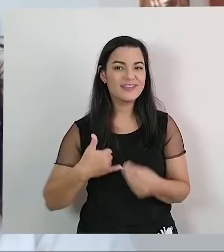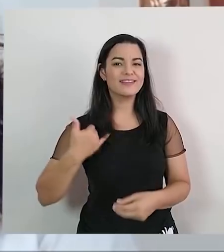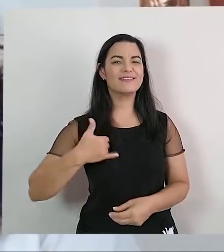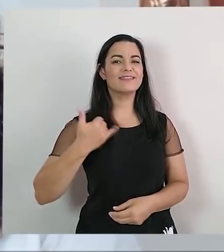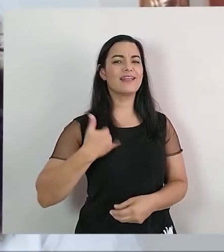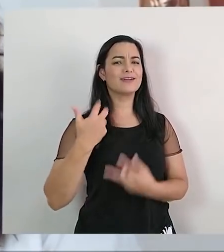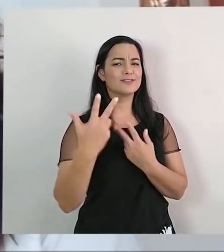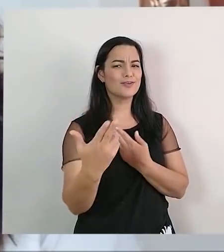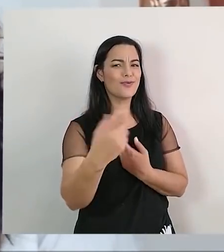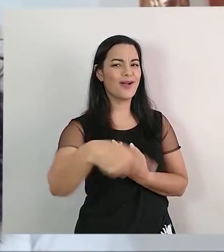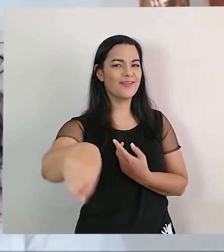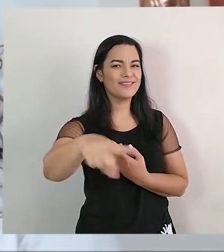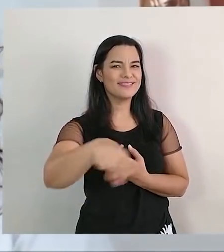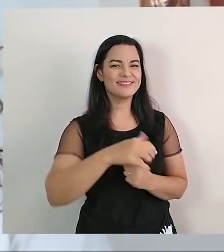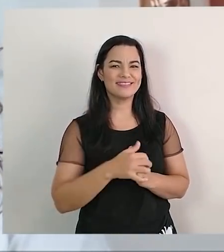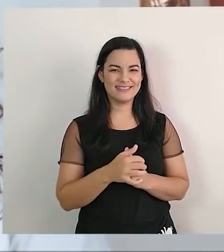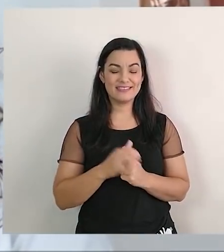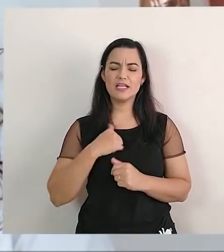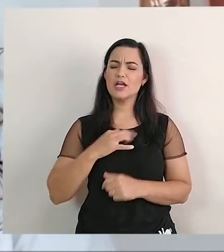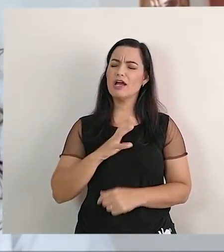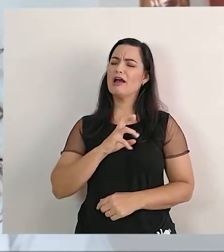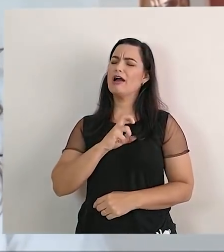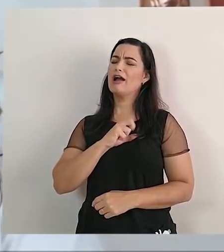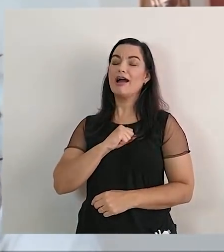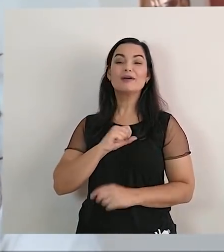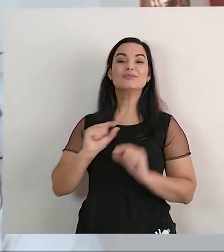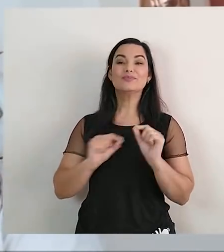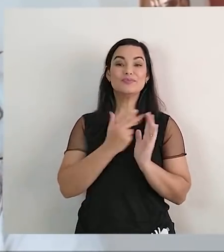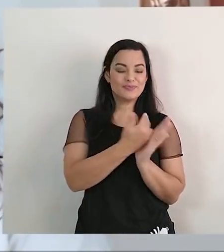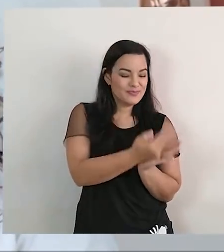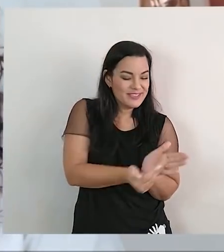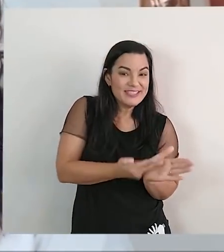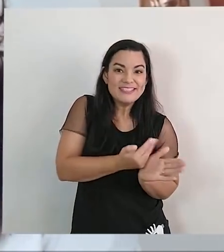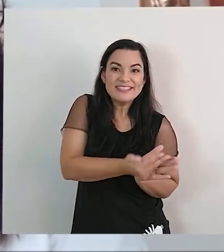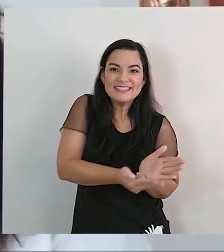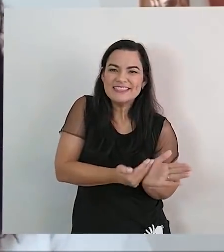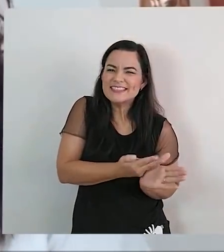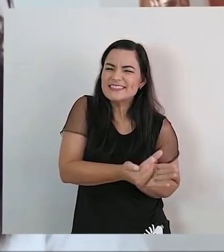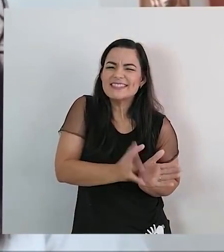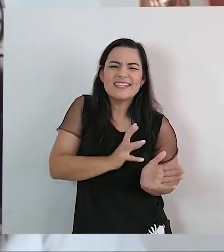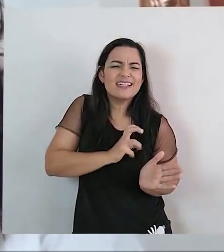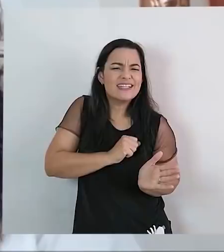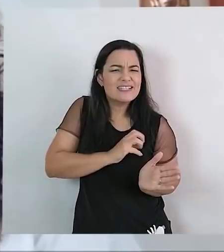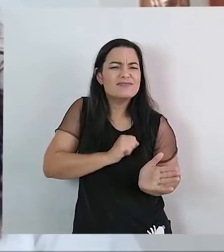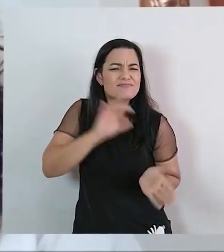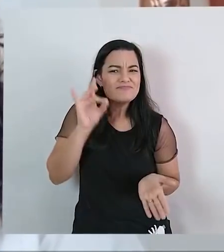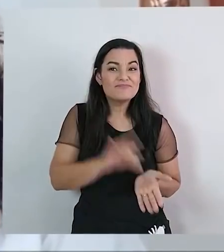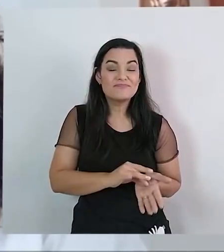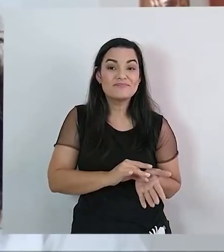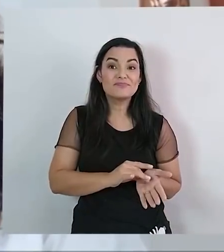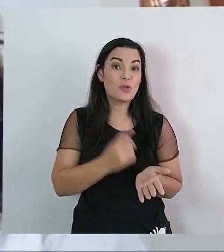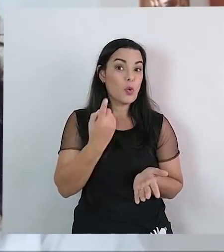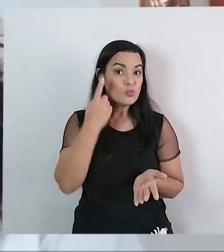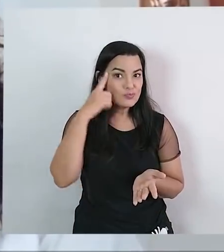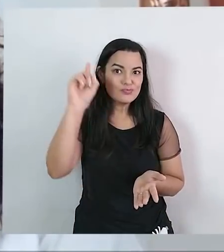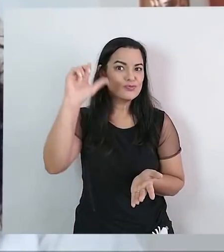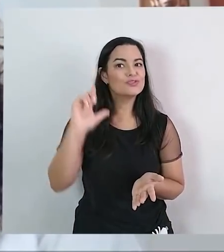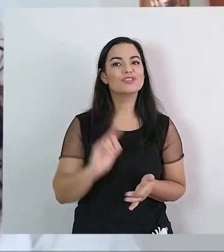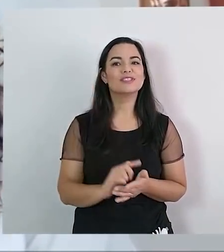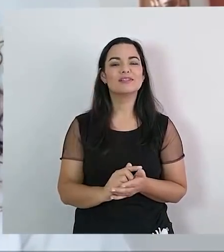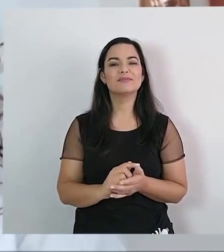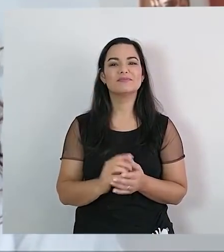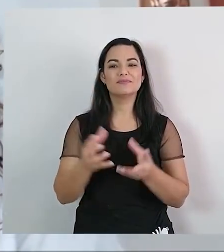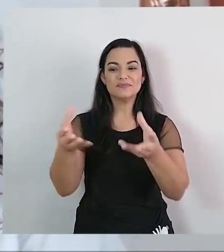Eu gostava muito, muito de desenhar. Amava desenhar. Eu ganhei